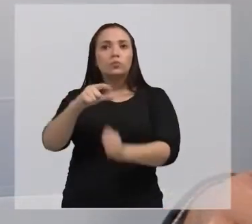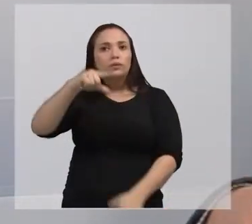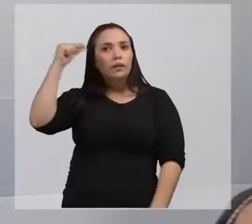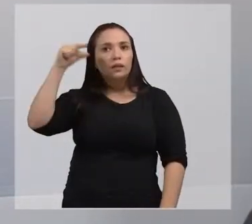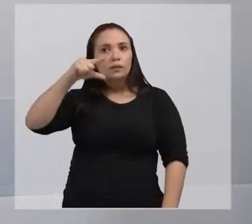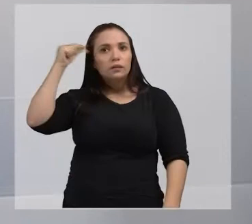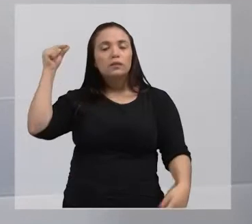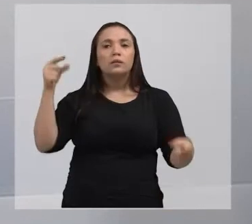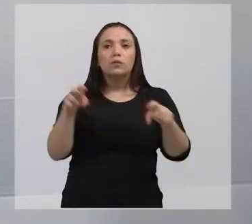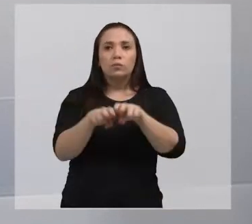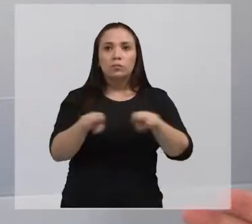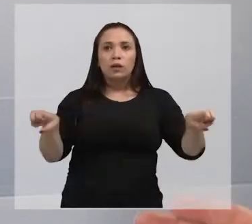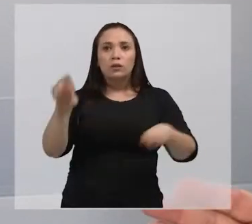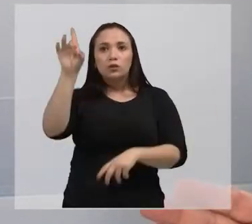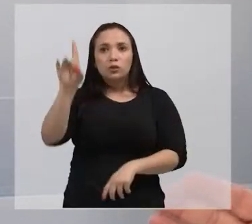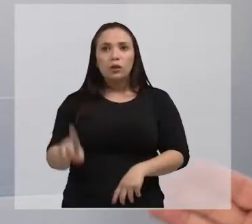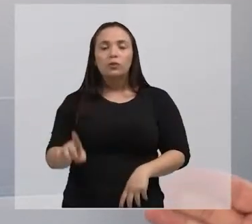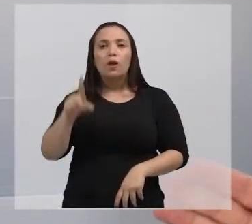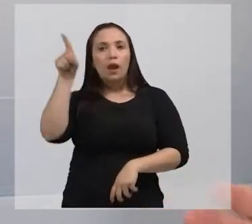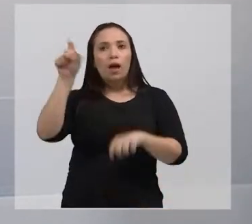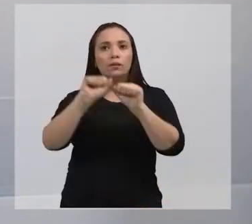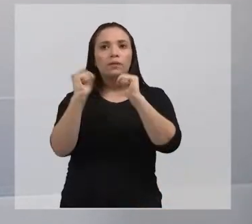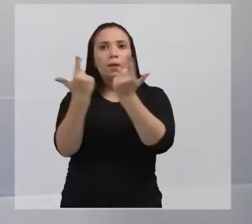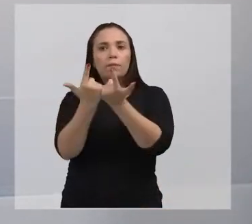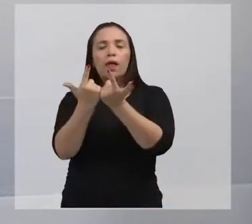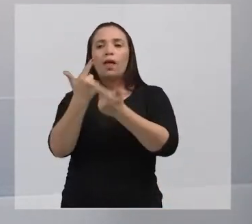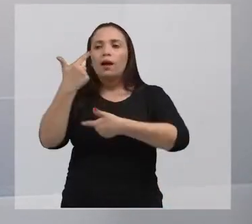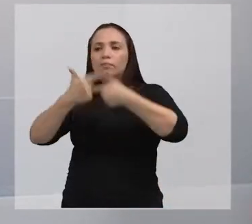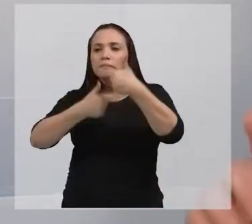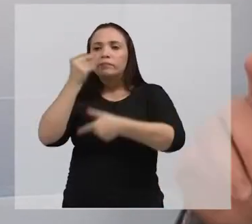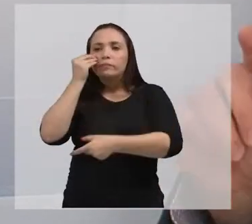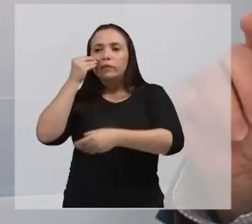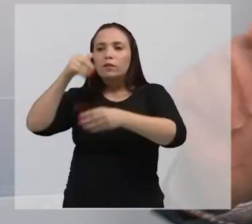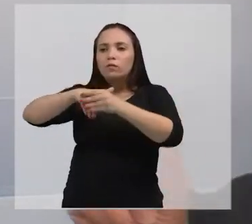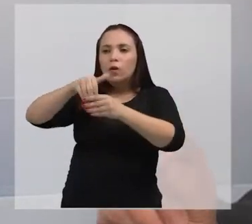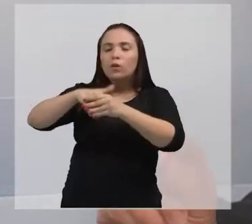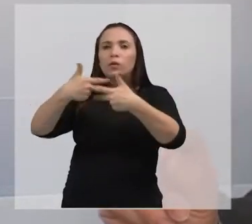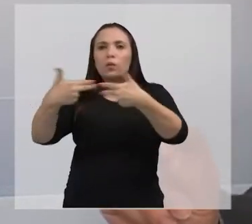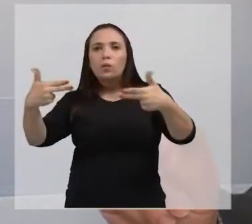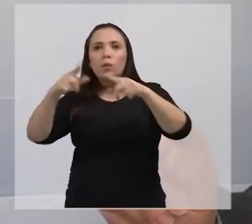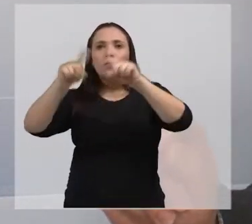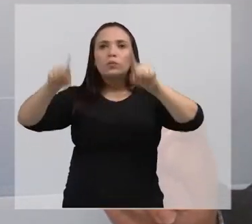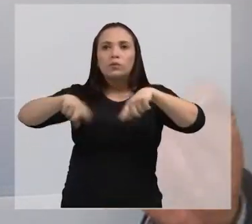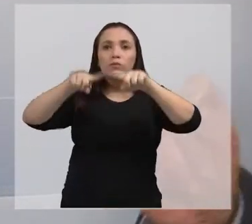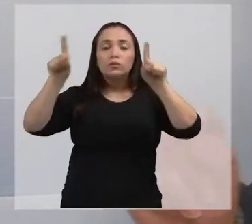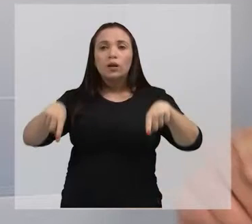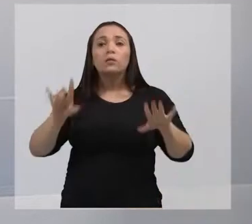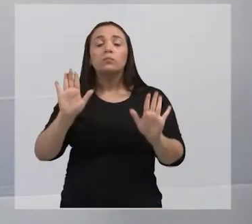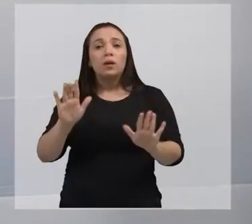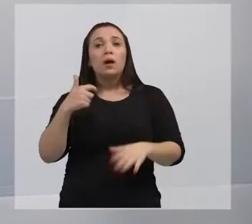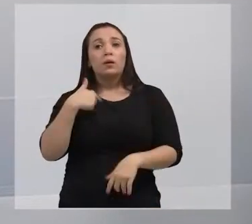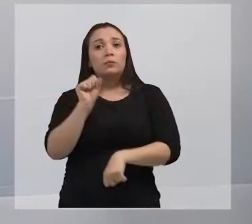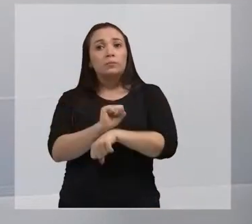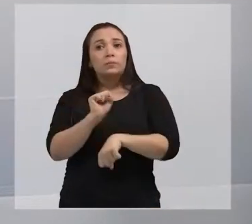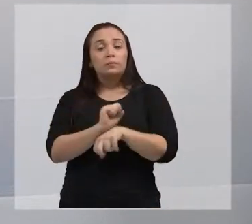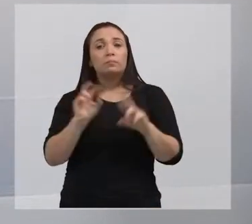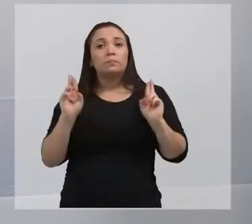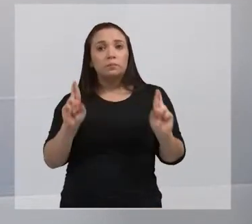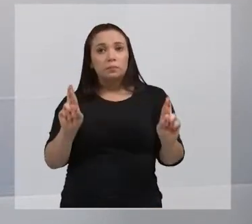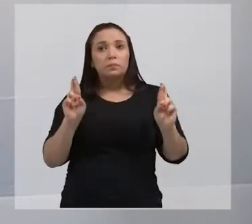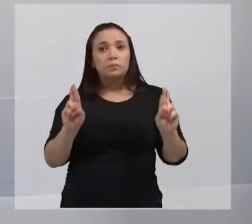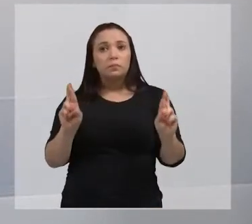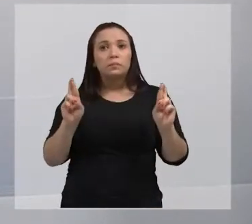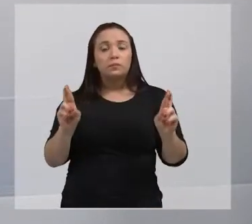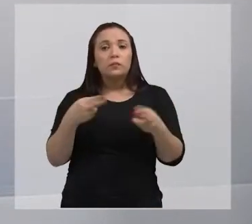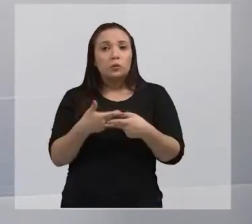e os membros da mesa, eles tentam organizar ali os temas, mas eu acho salutar. Eu espero que...